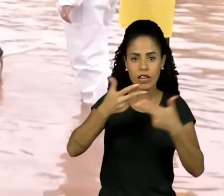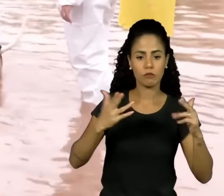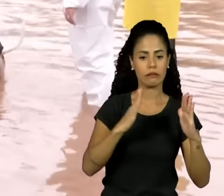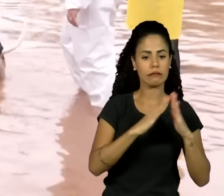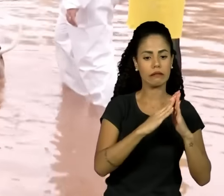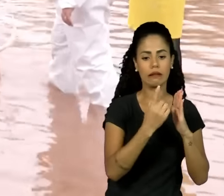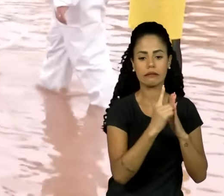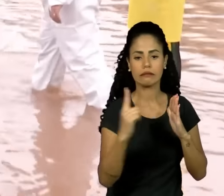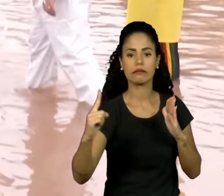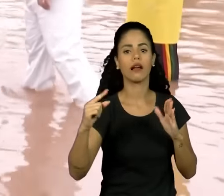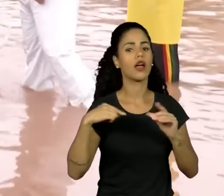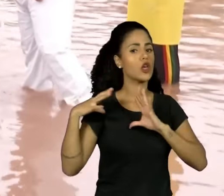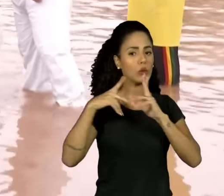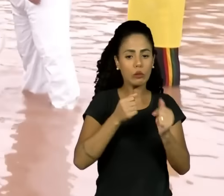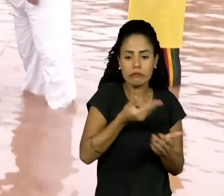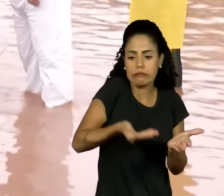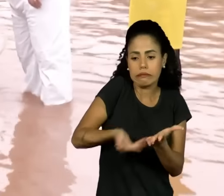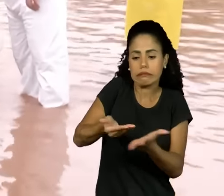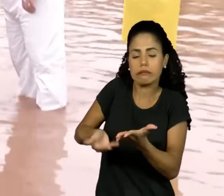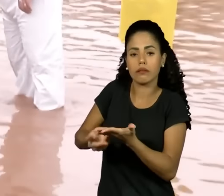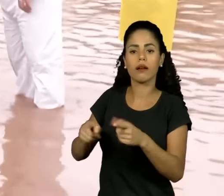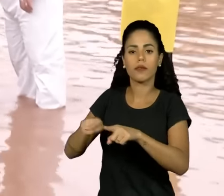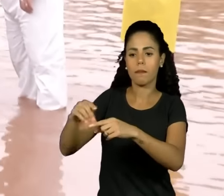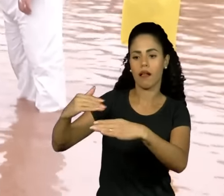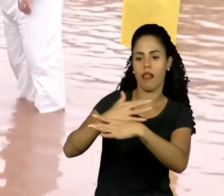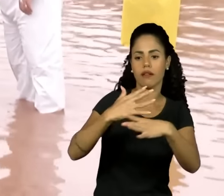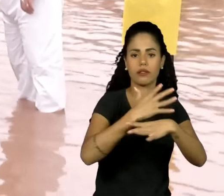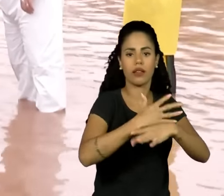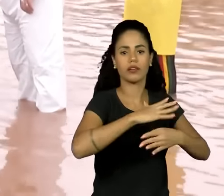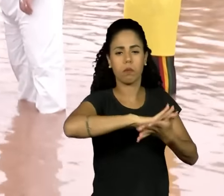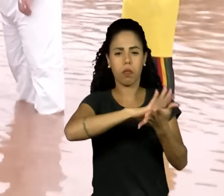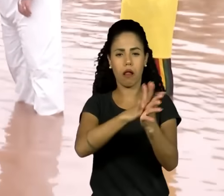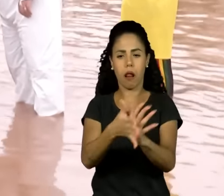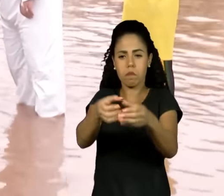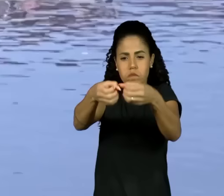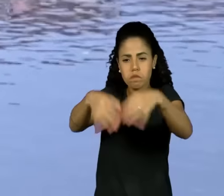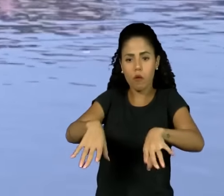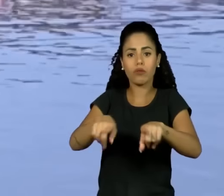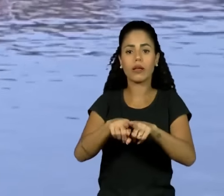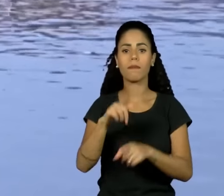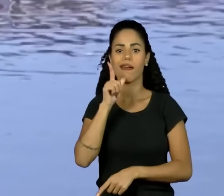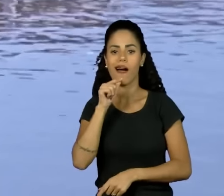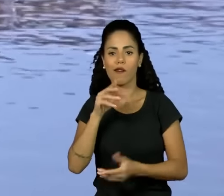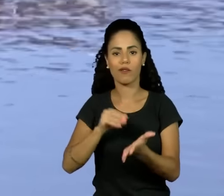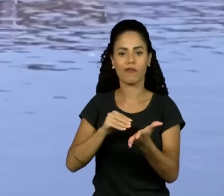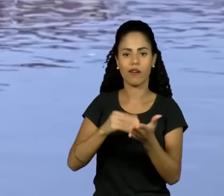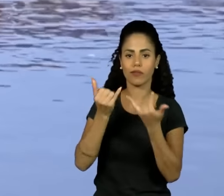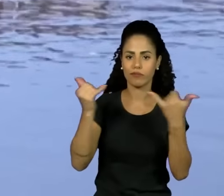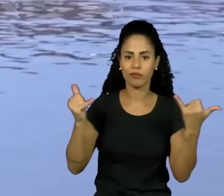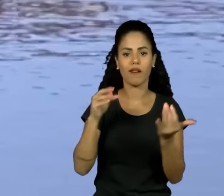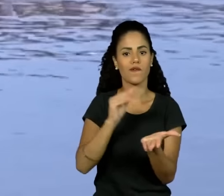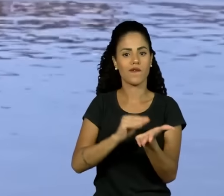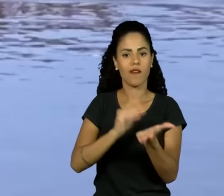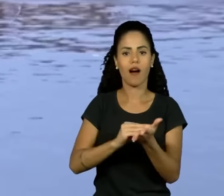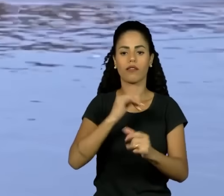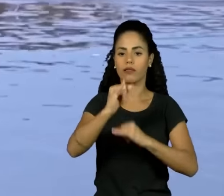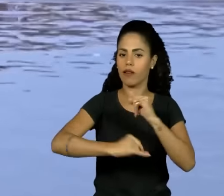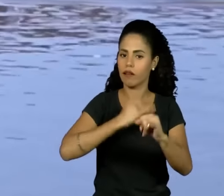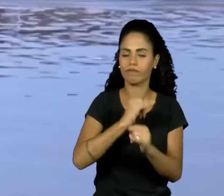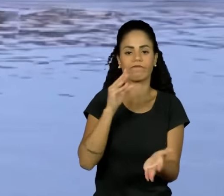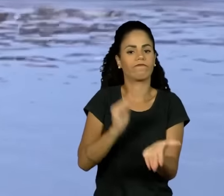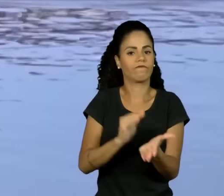casas e quase tudo o que tinham. As cidades destruídas, o fornecimento de água, energia elétrica e internet colapsou